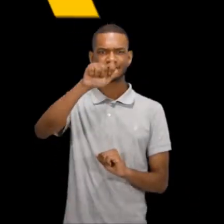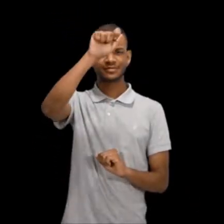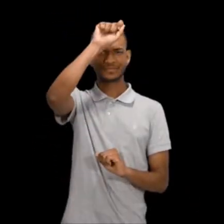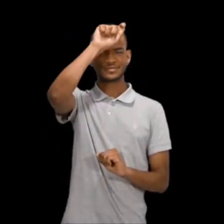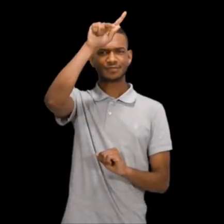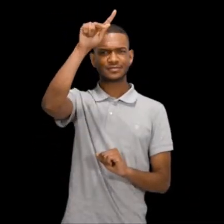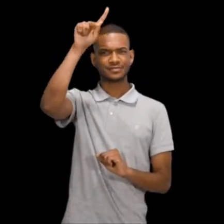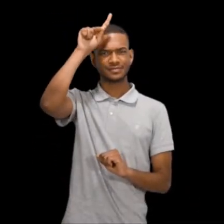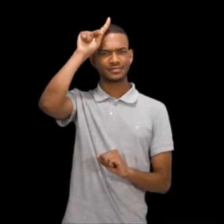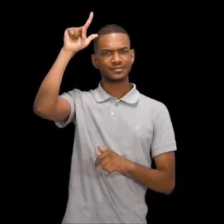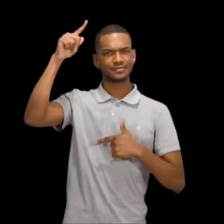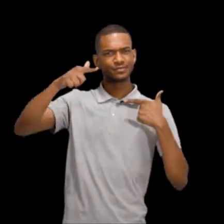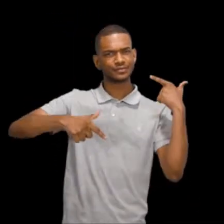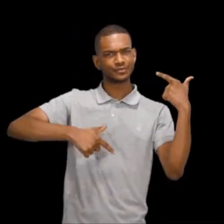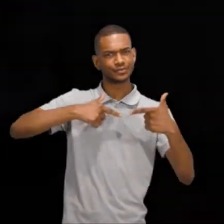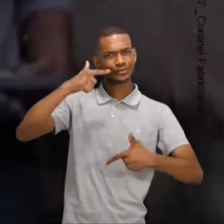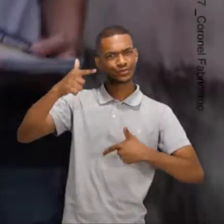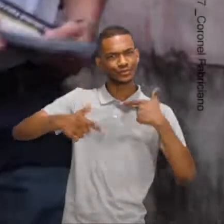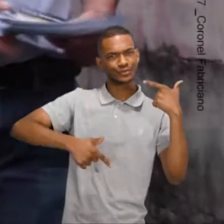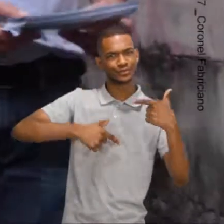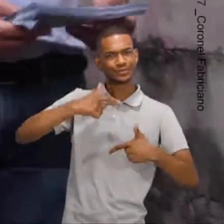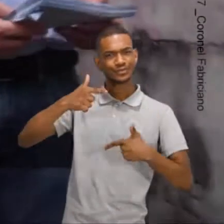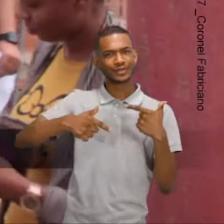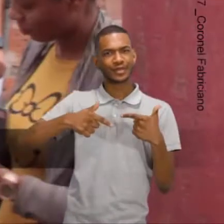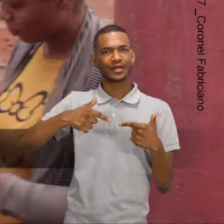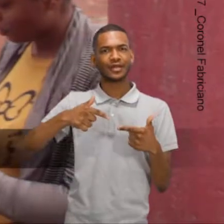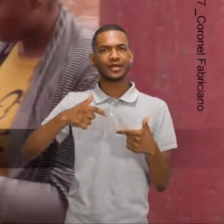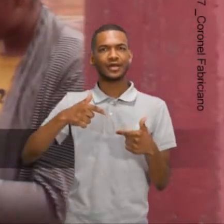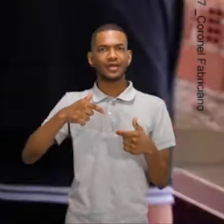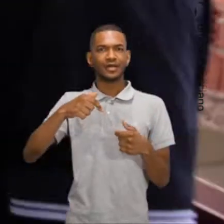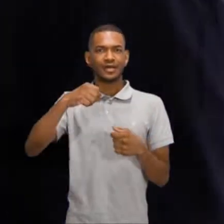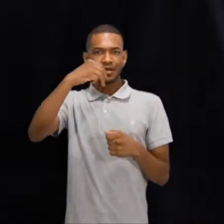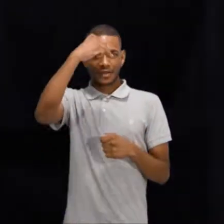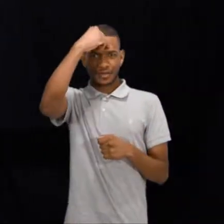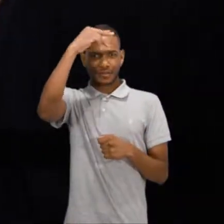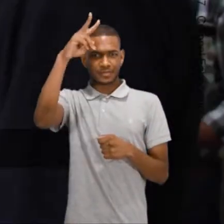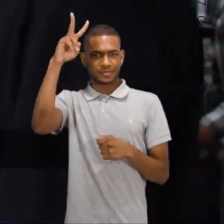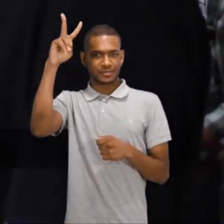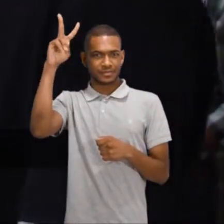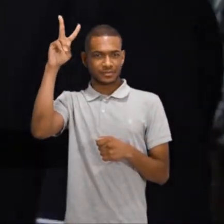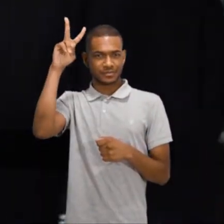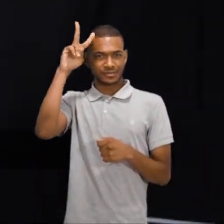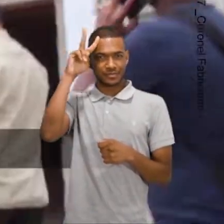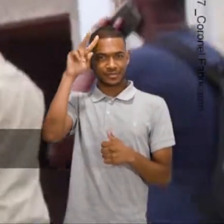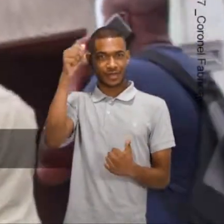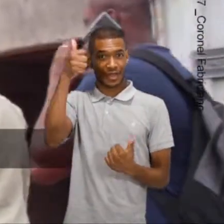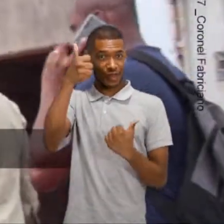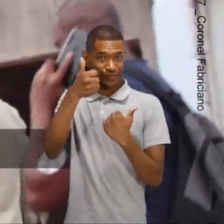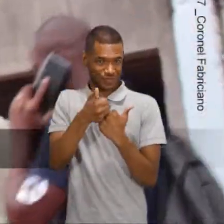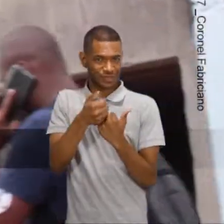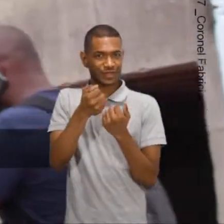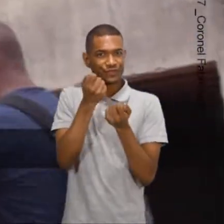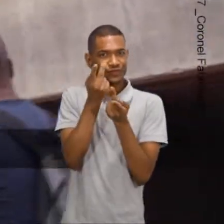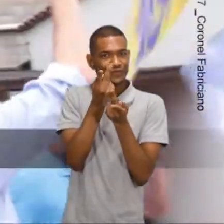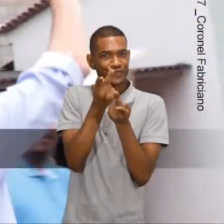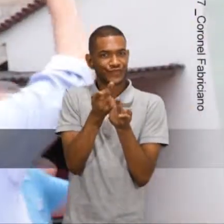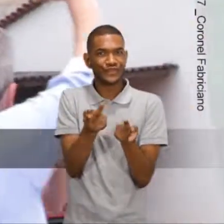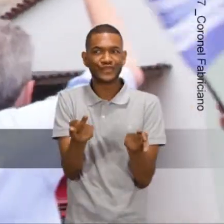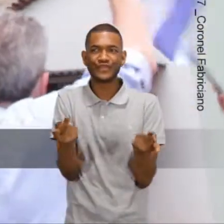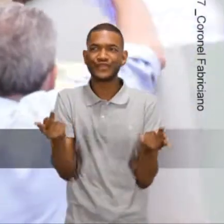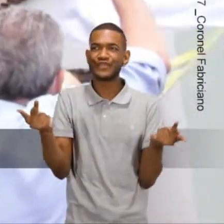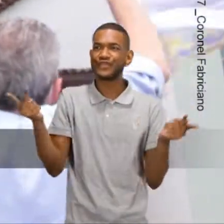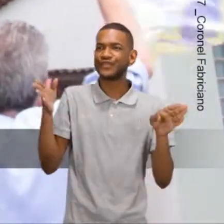Saga de um prefeito. Doutor Marcos e Sadi têm percorrido toda a cidade, levando uma mensagem